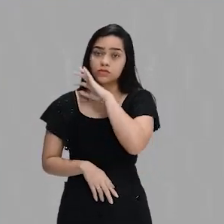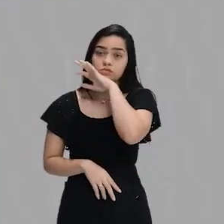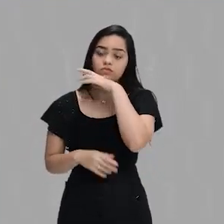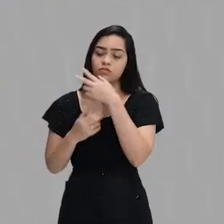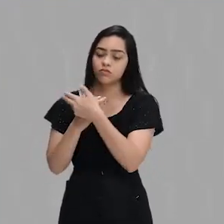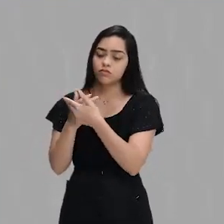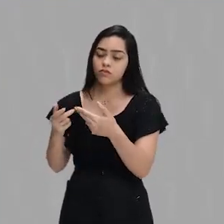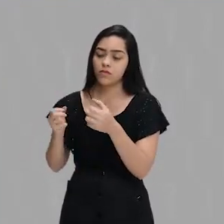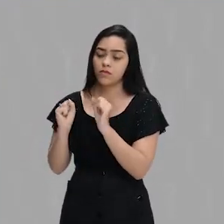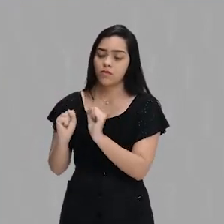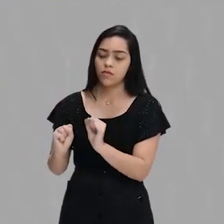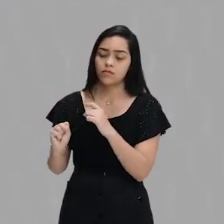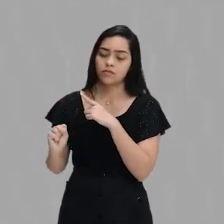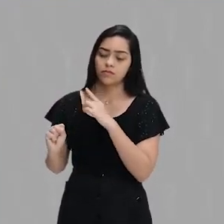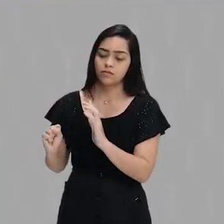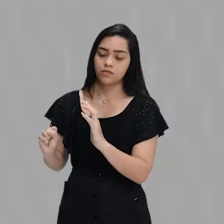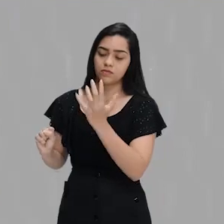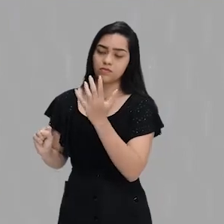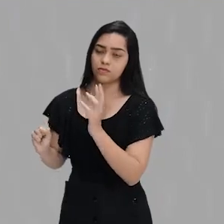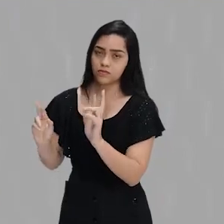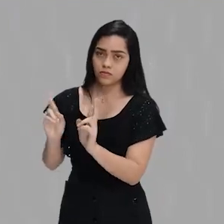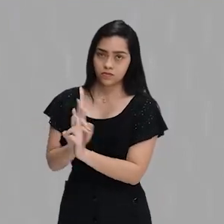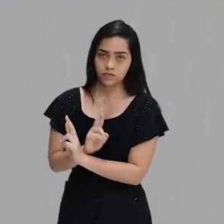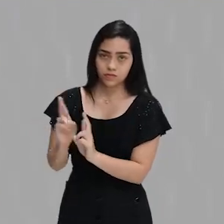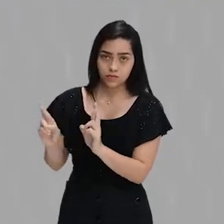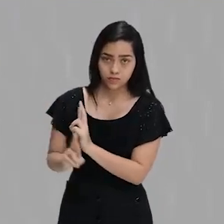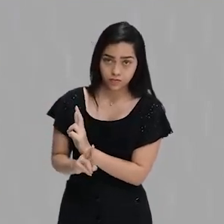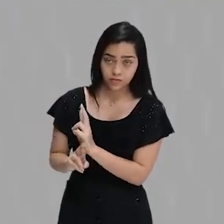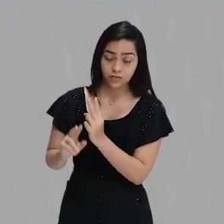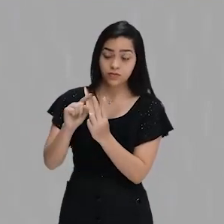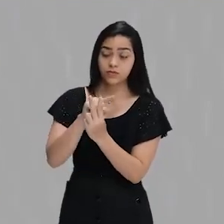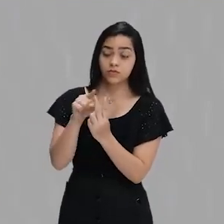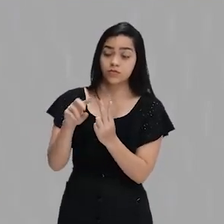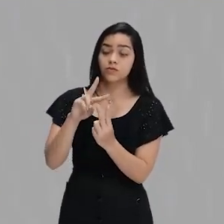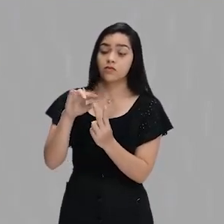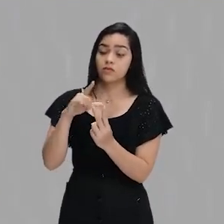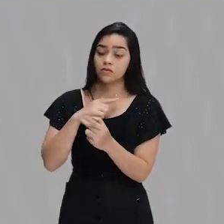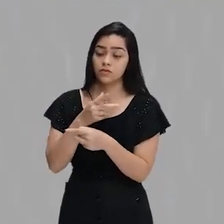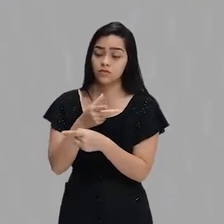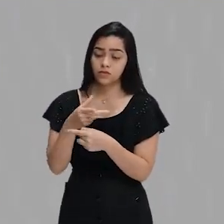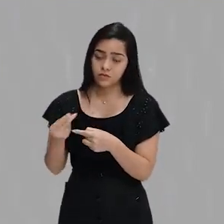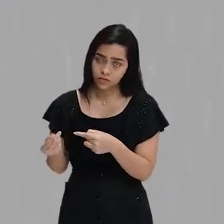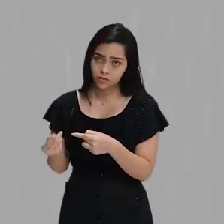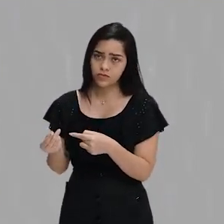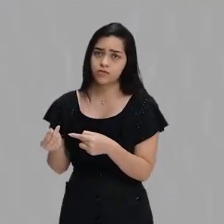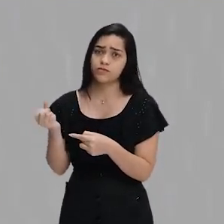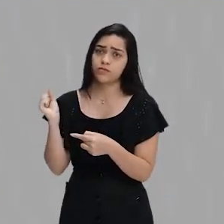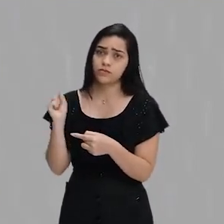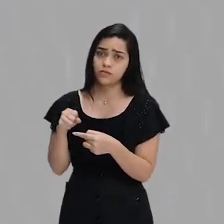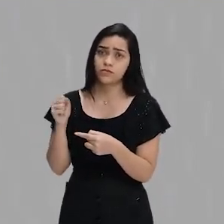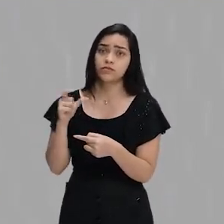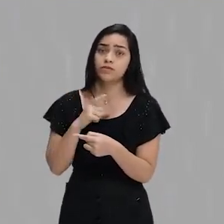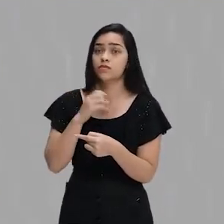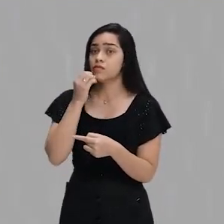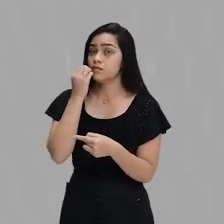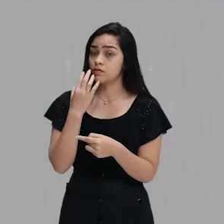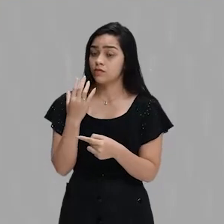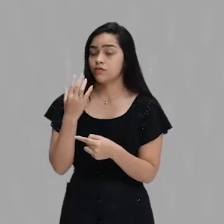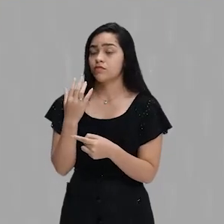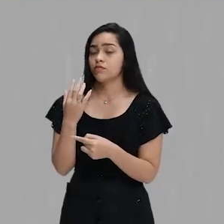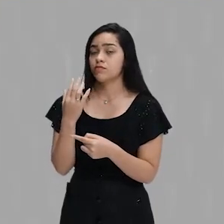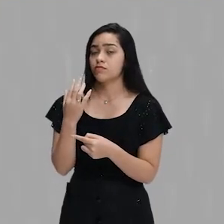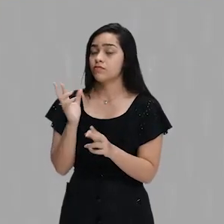vão realizar essa relação e os dois vão sair ganhando. Eles vão ser beneficiados com esse